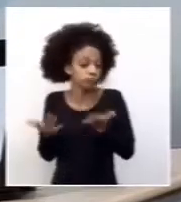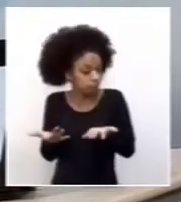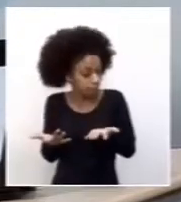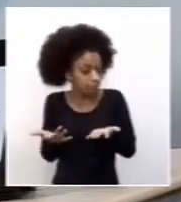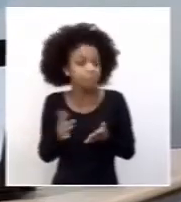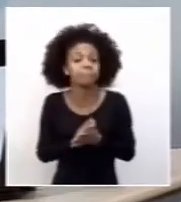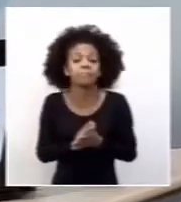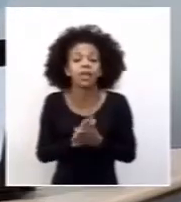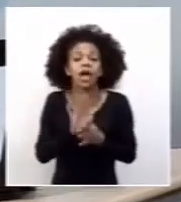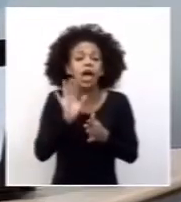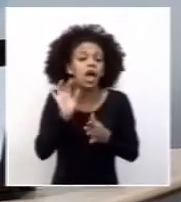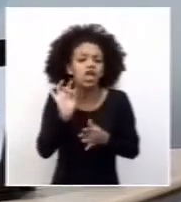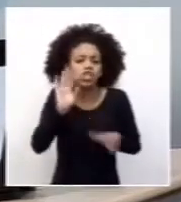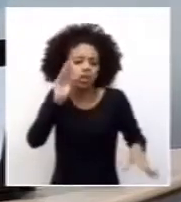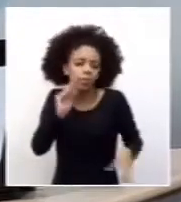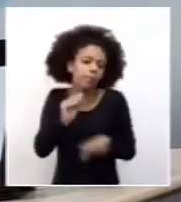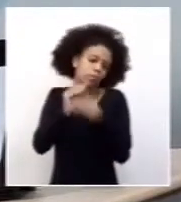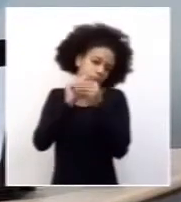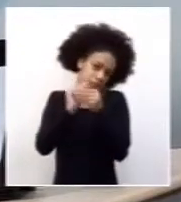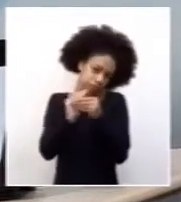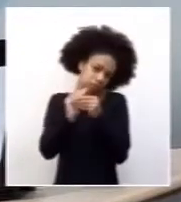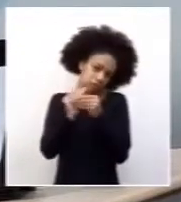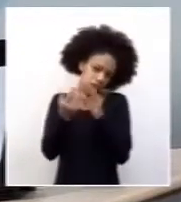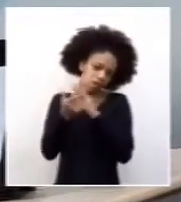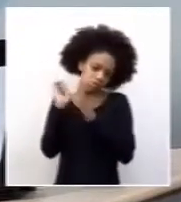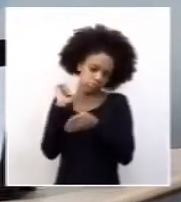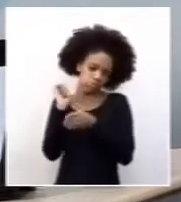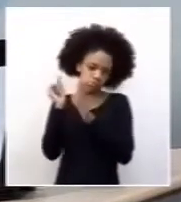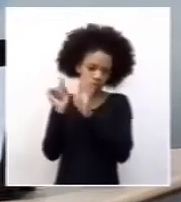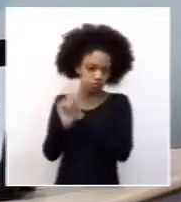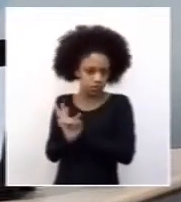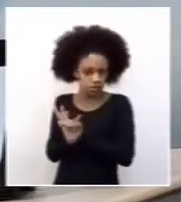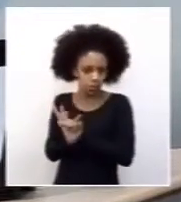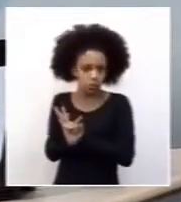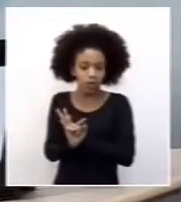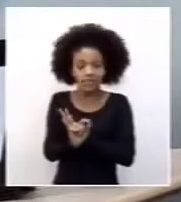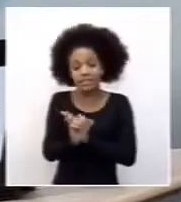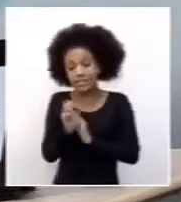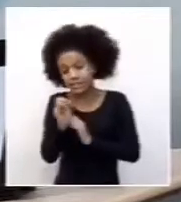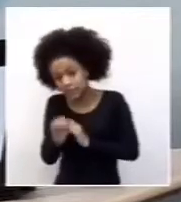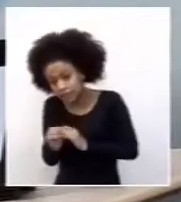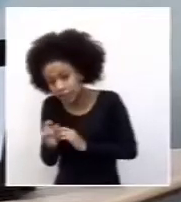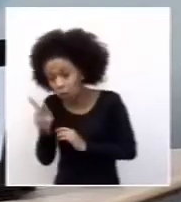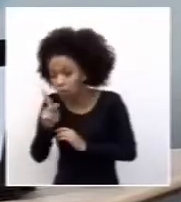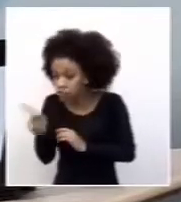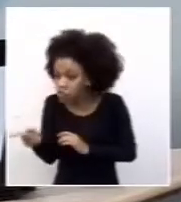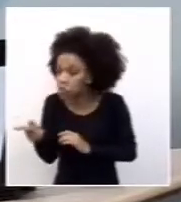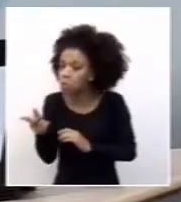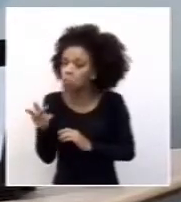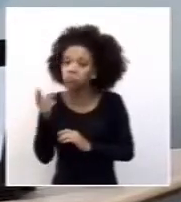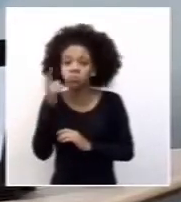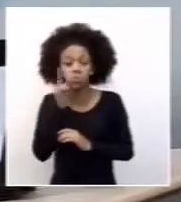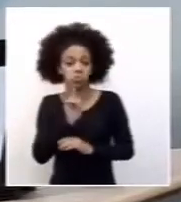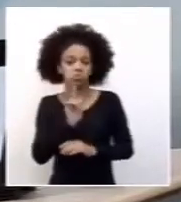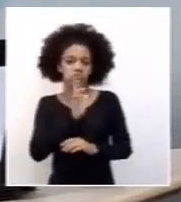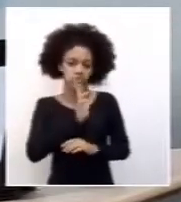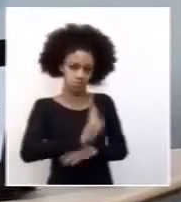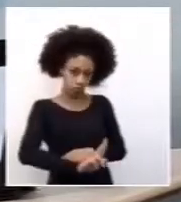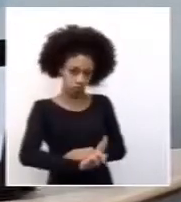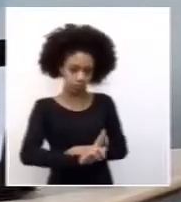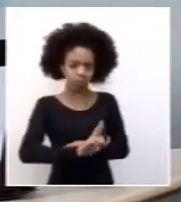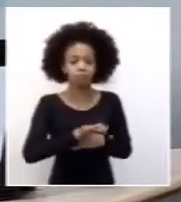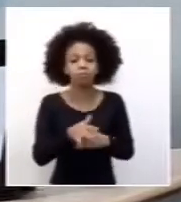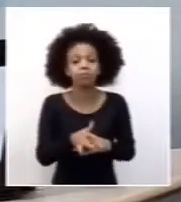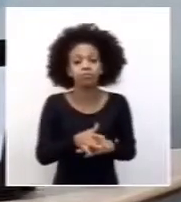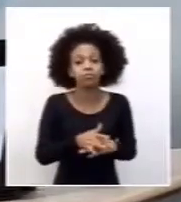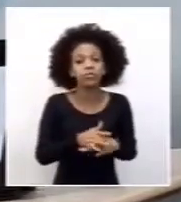Só reiterar a questão anterior, né, para depois clarificar caso algum professor não conseguiu responder. Né? Então, de todas as